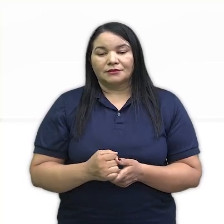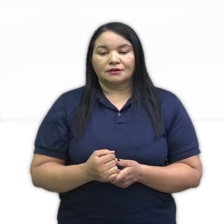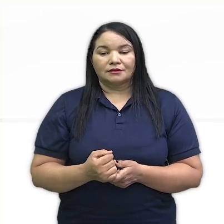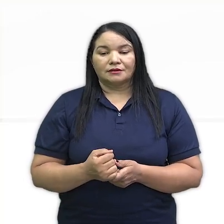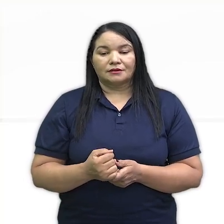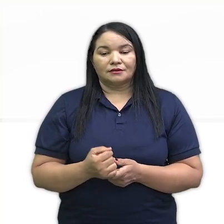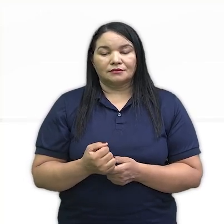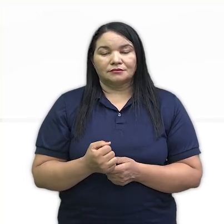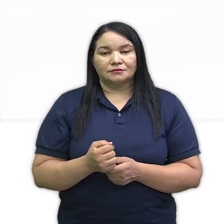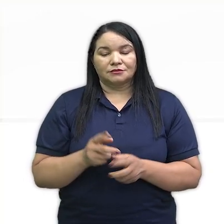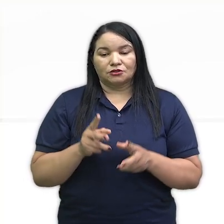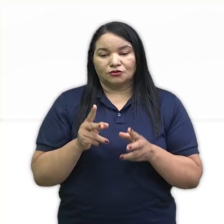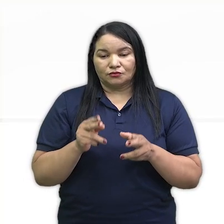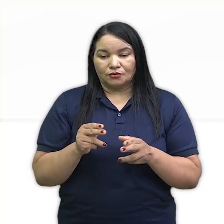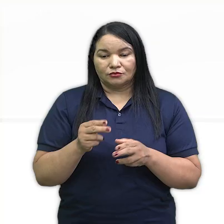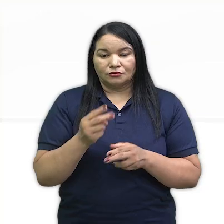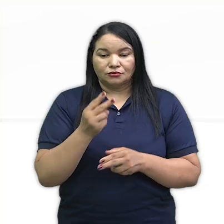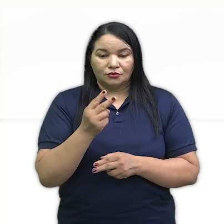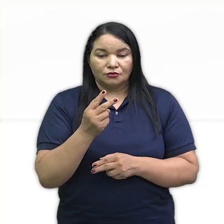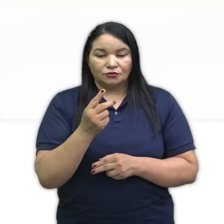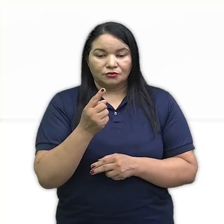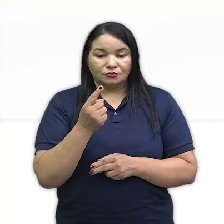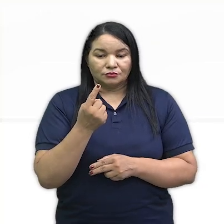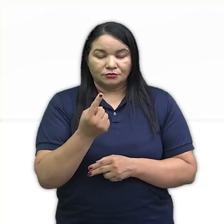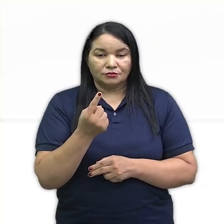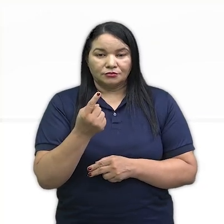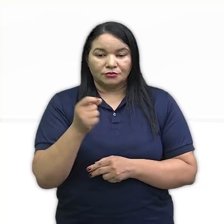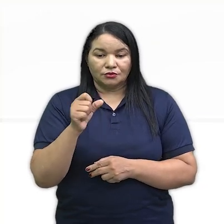elevado à sétima potência é